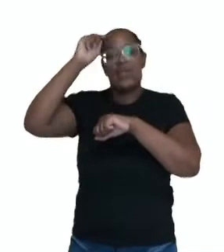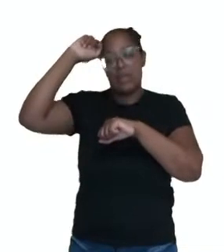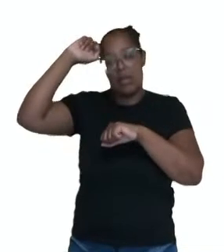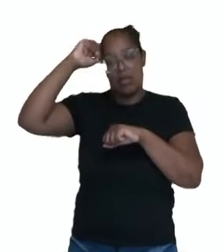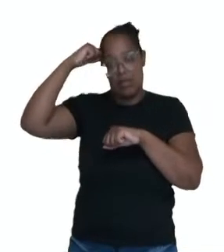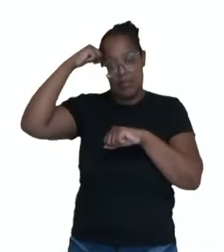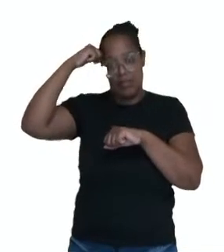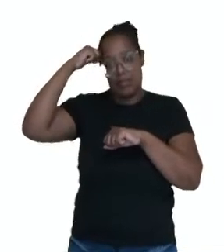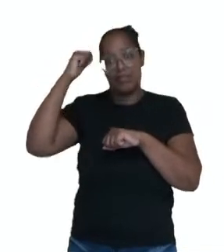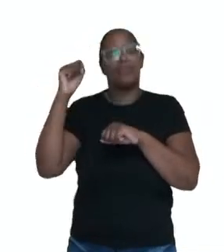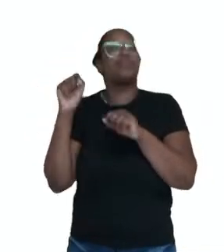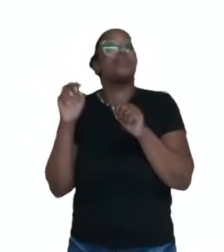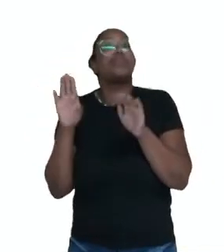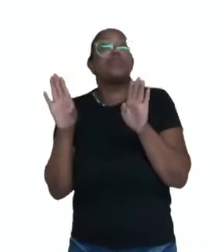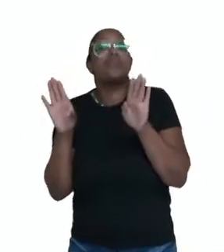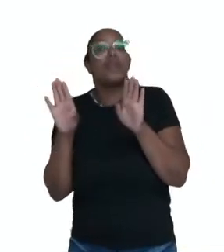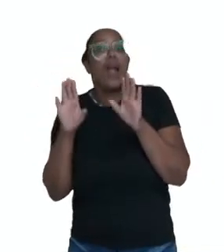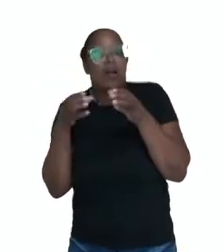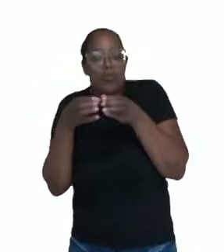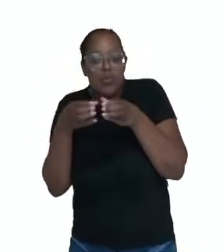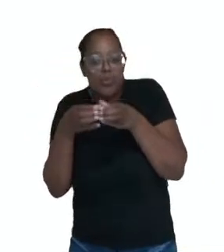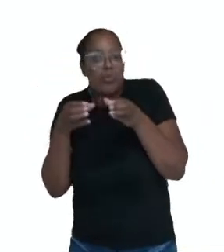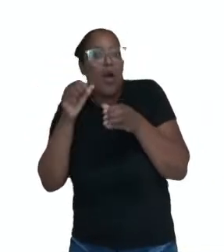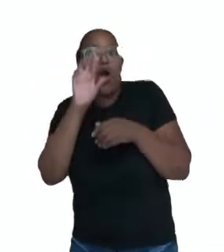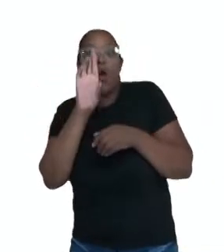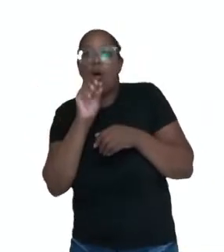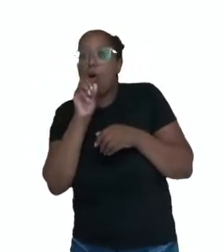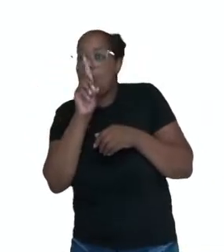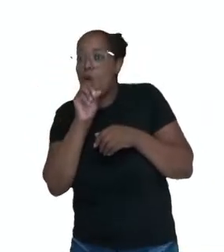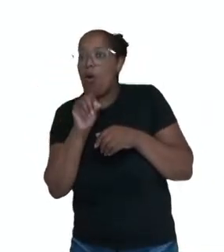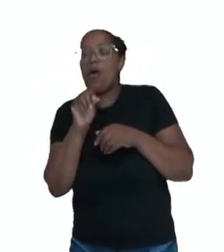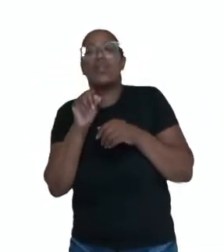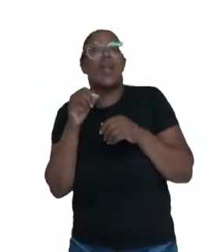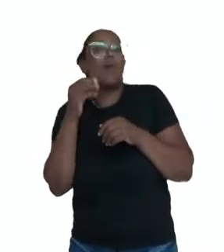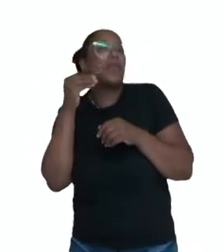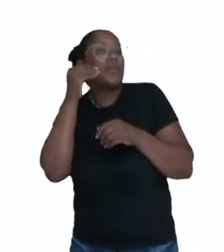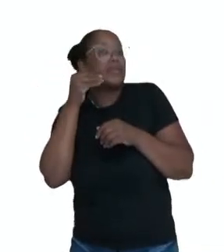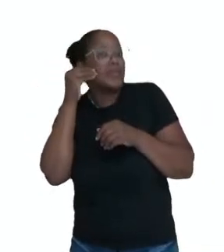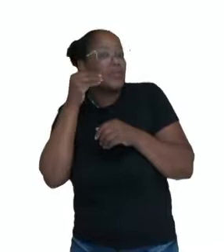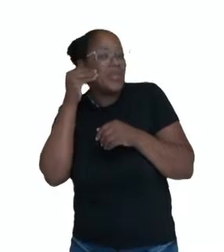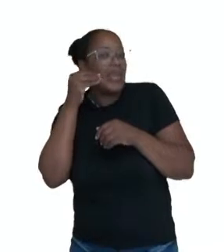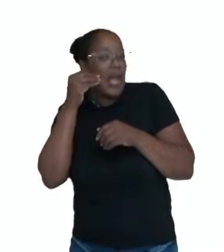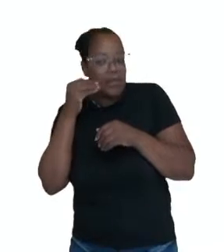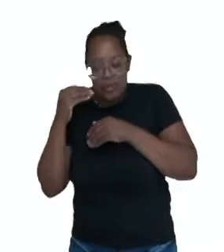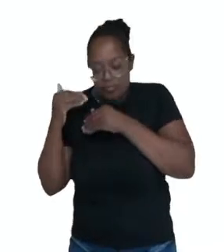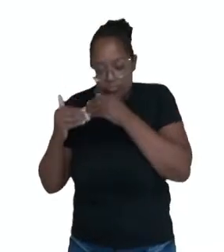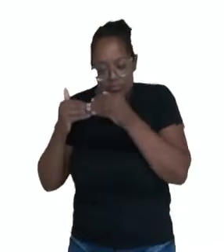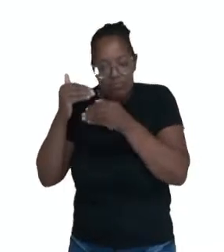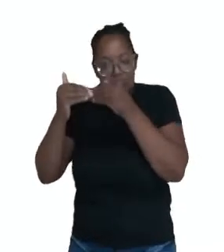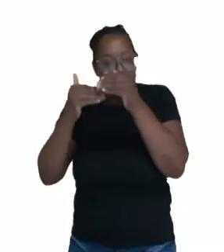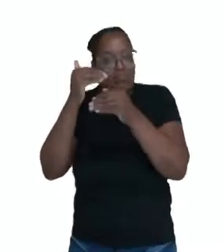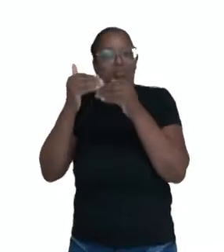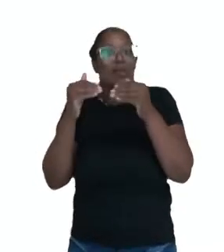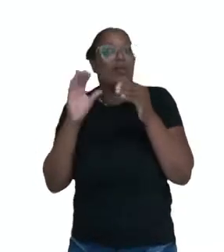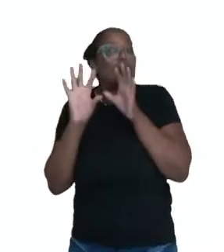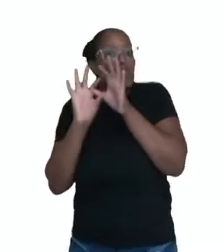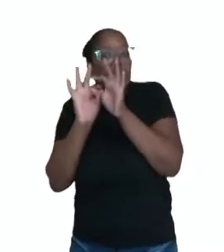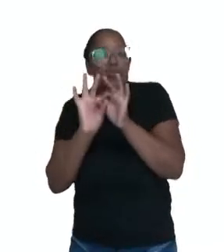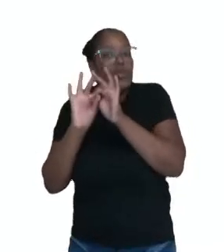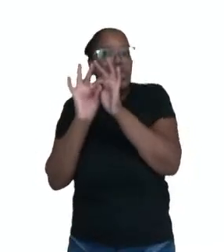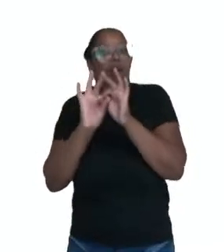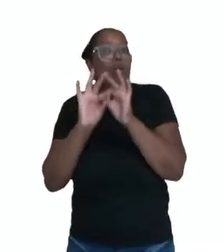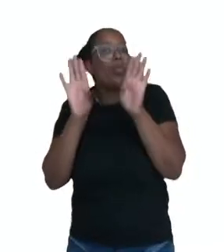Então, a roda de capoeira é uma experiência coletiva e